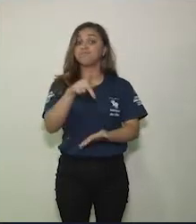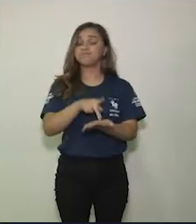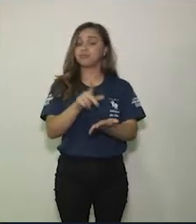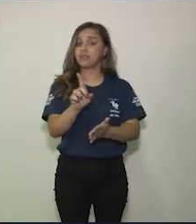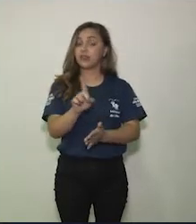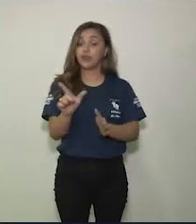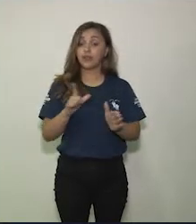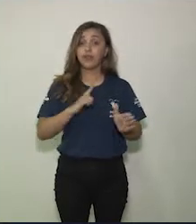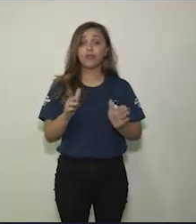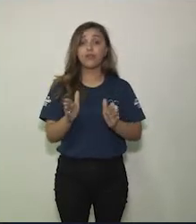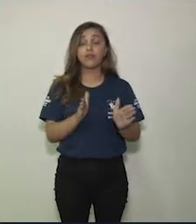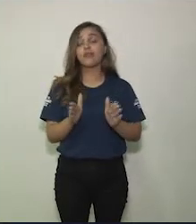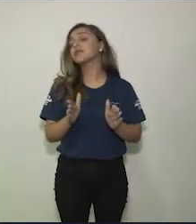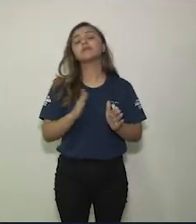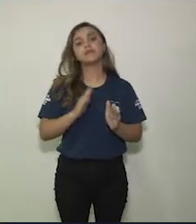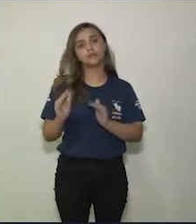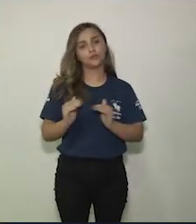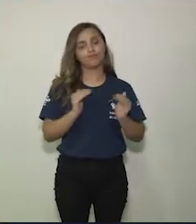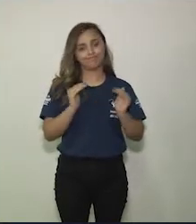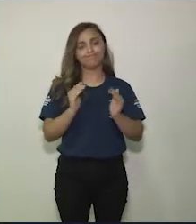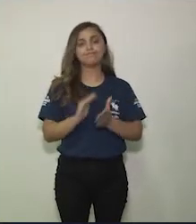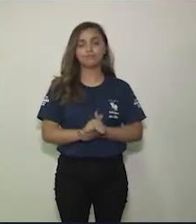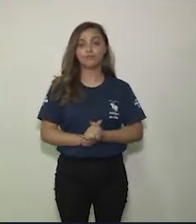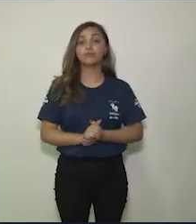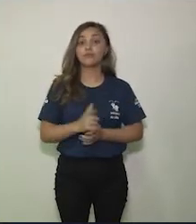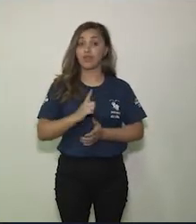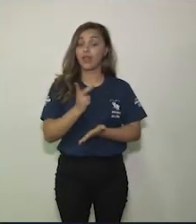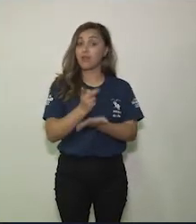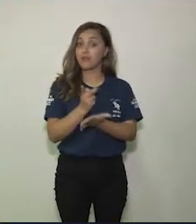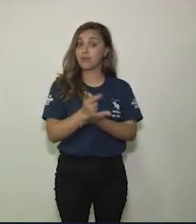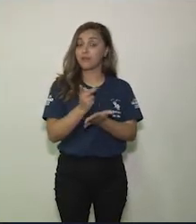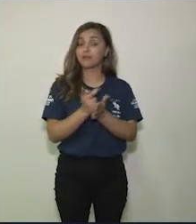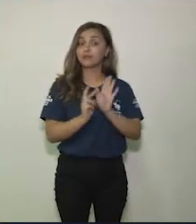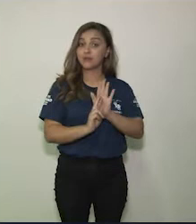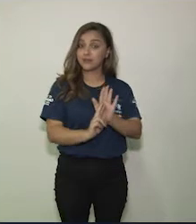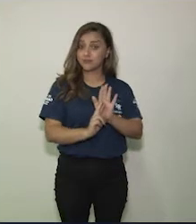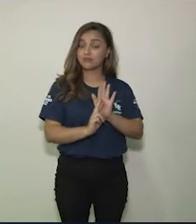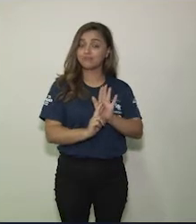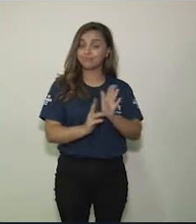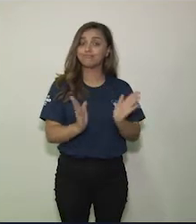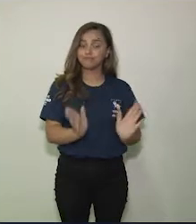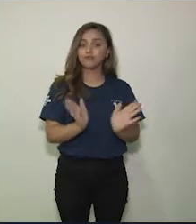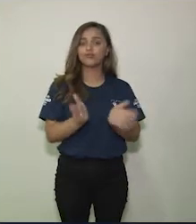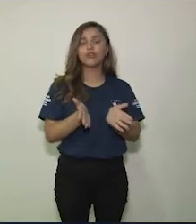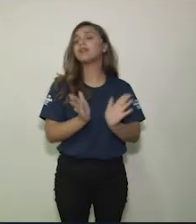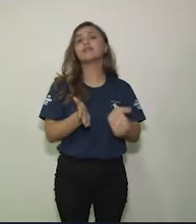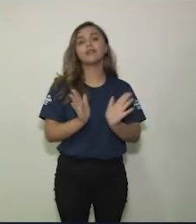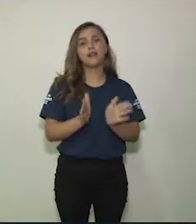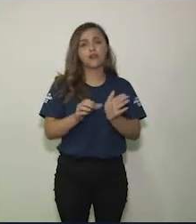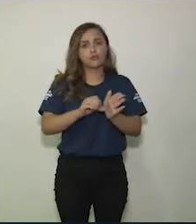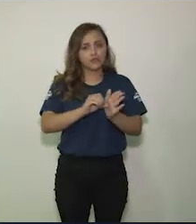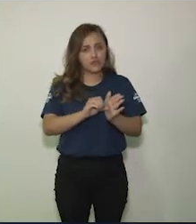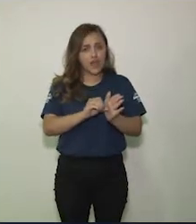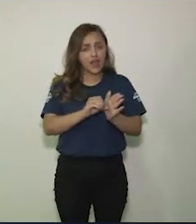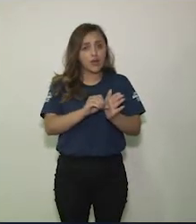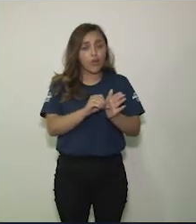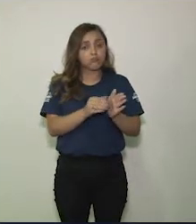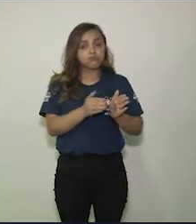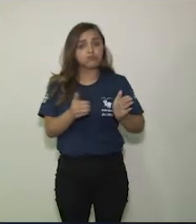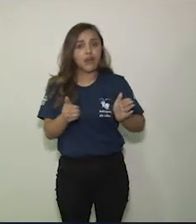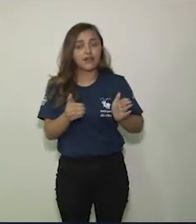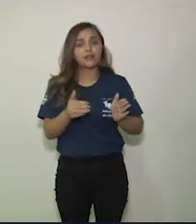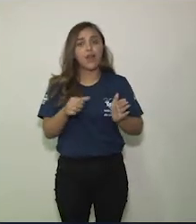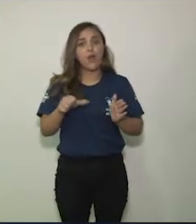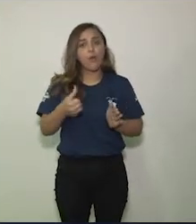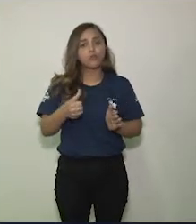intervalos de confiança se sobrepõem. Então, ela tem a mesma representatividade da fase 0, 1 e